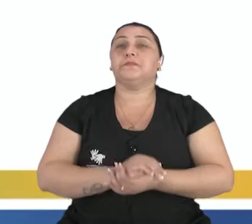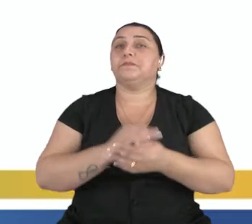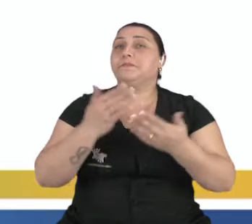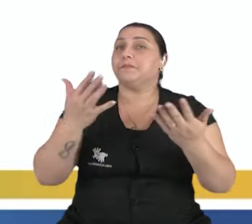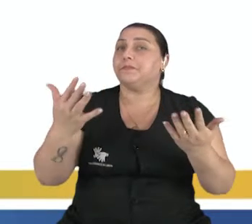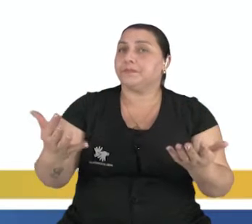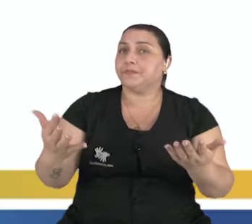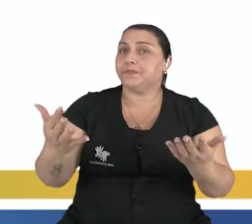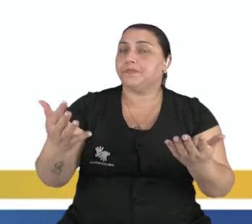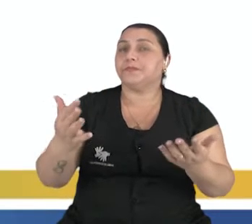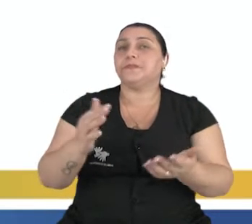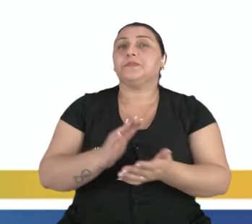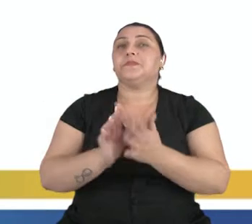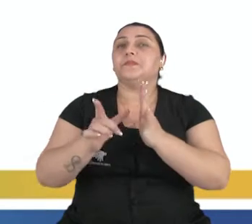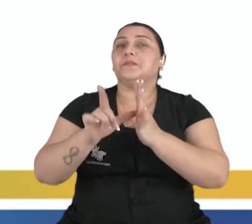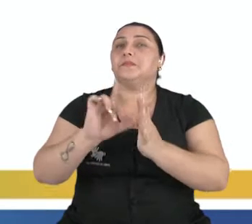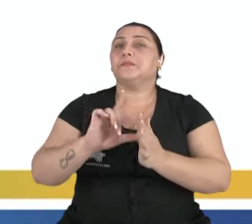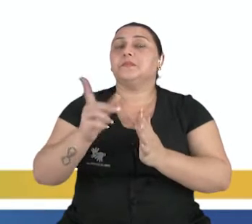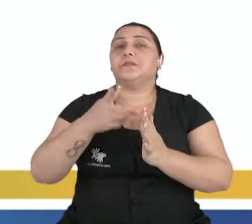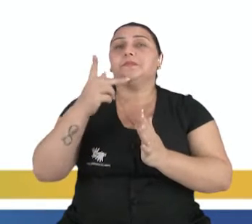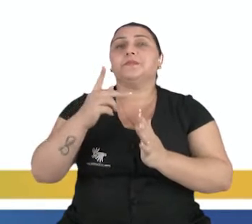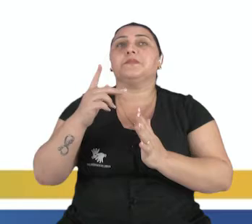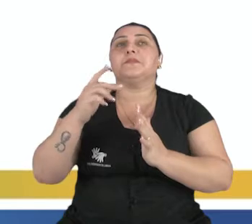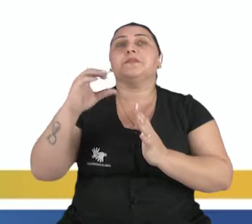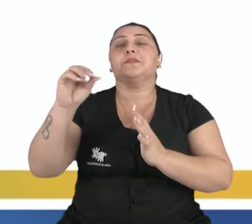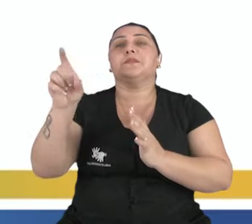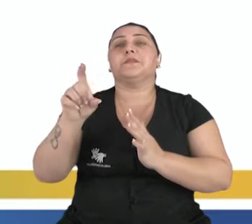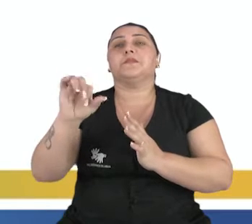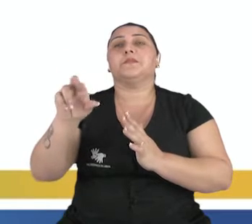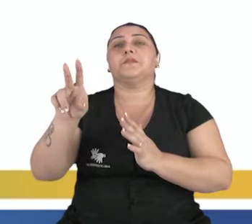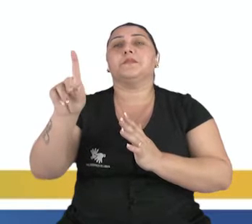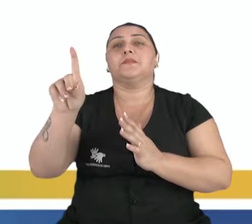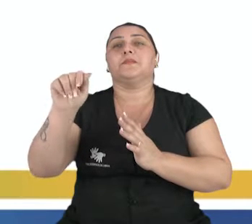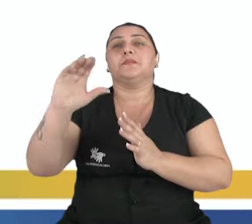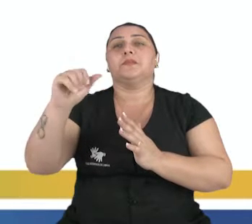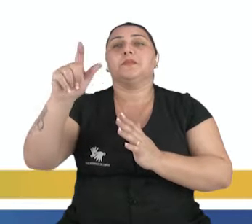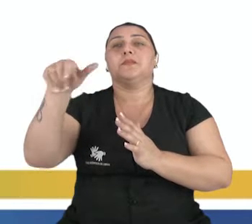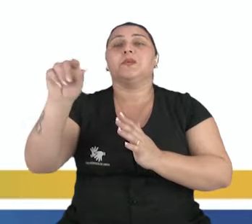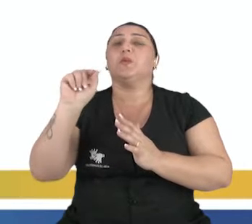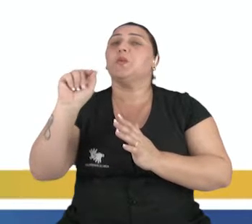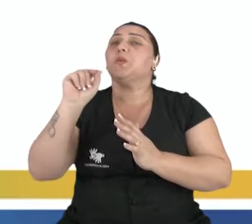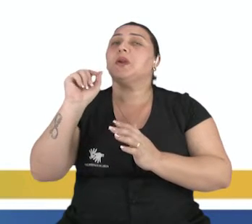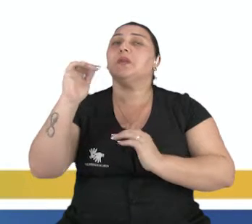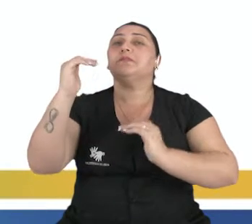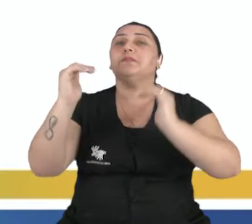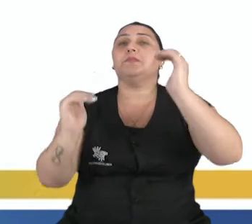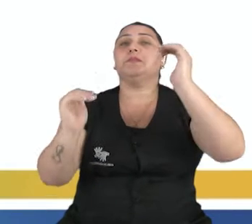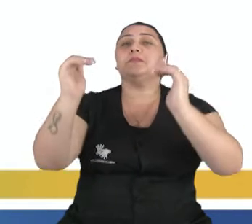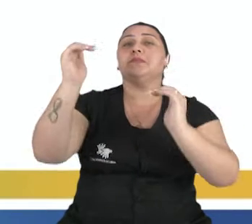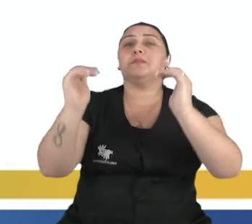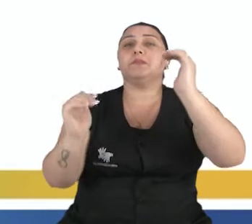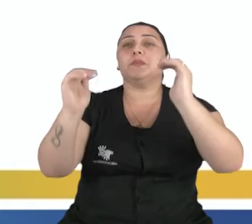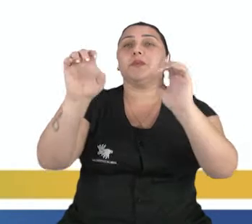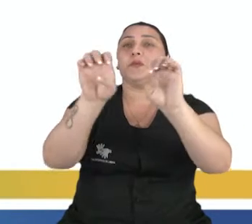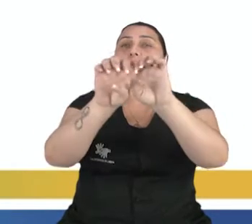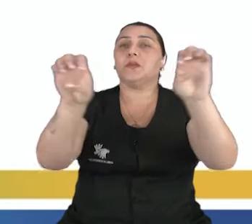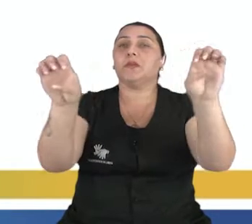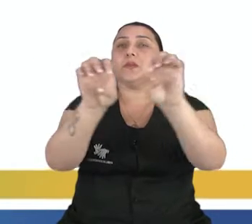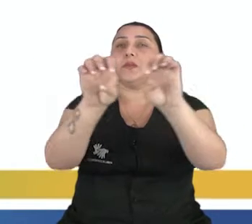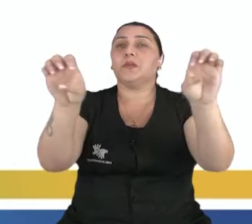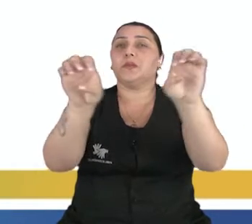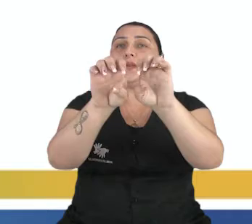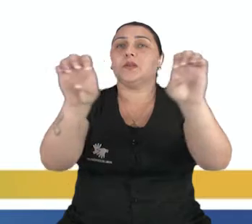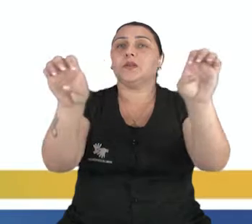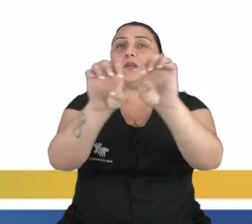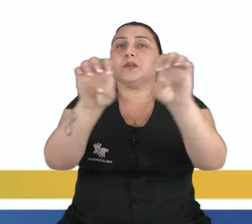Bem, antes de falar de oxidação, é importante rever o que é balanceamento de uma equação química,